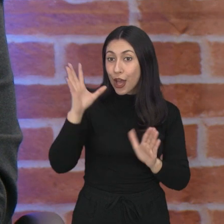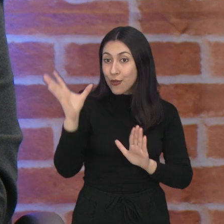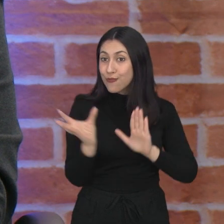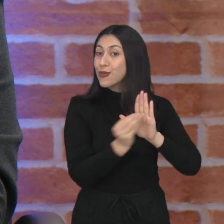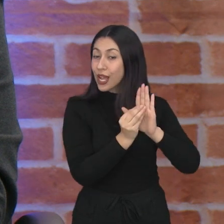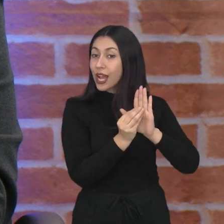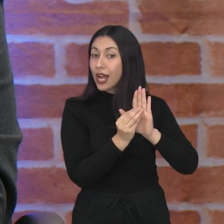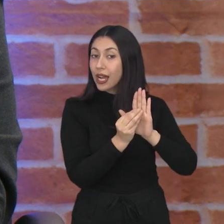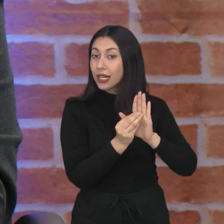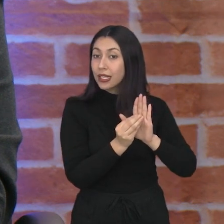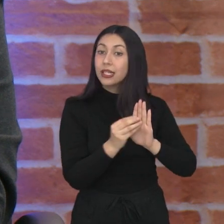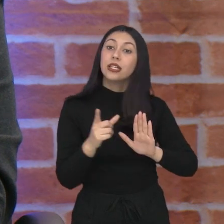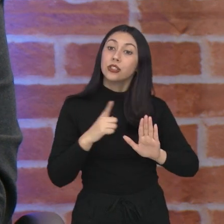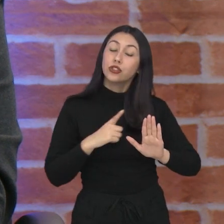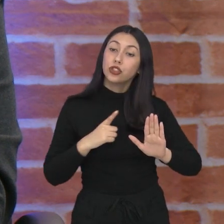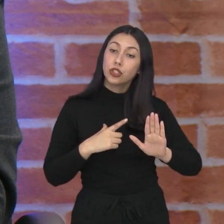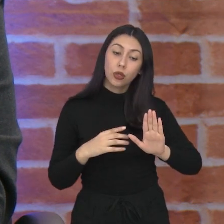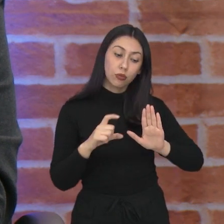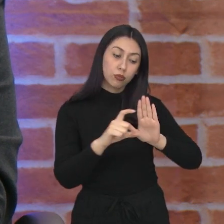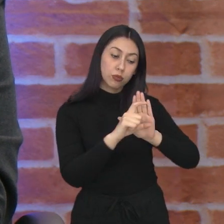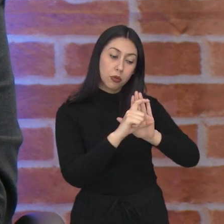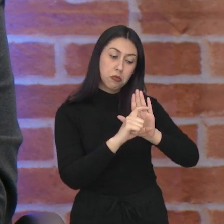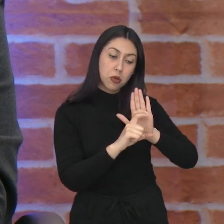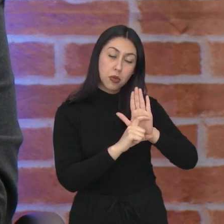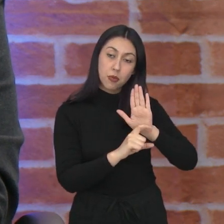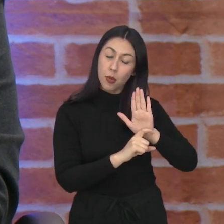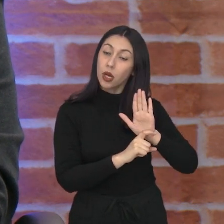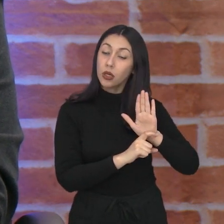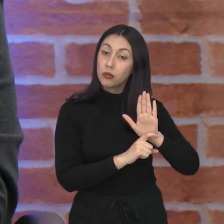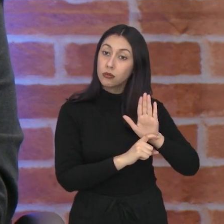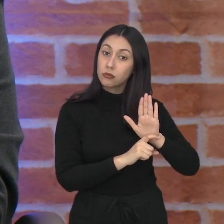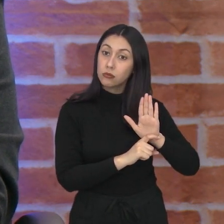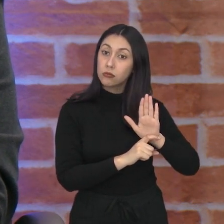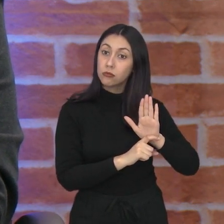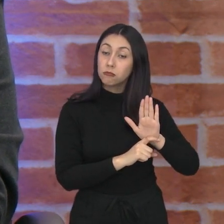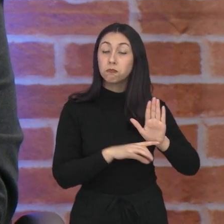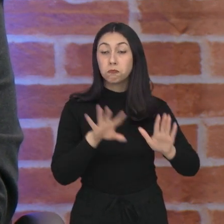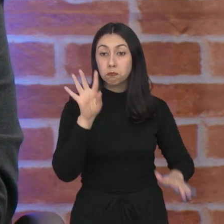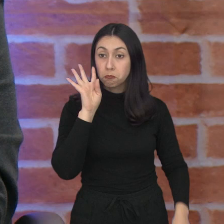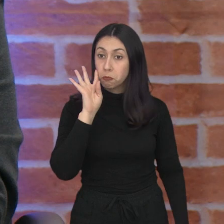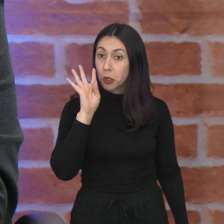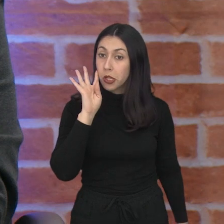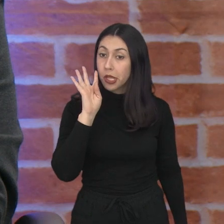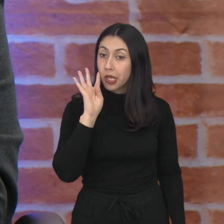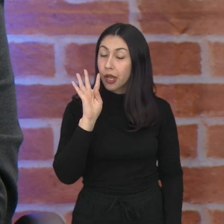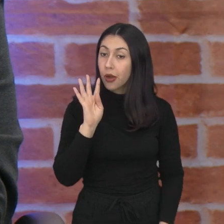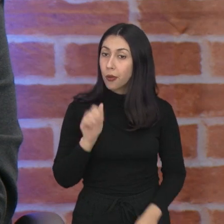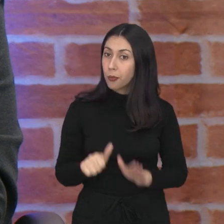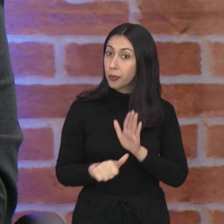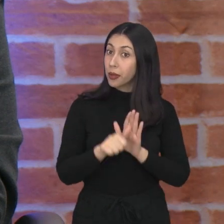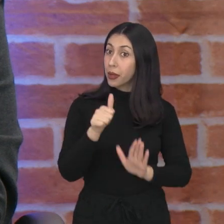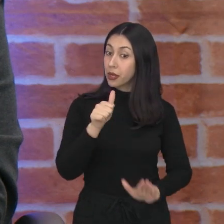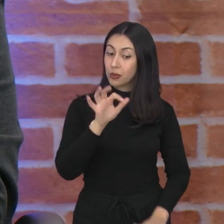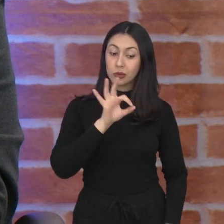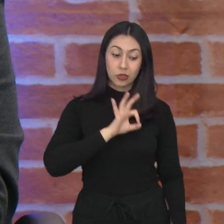Daí saiu um portfólio meu na revista. E foi muito legal, foi meu primeiro cachê